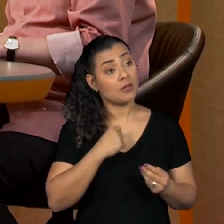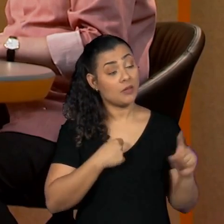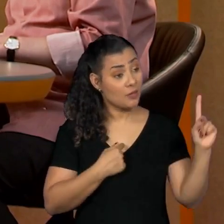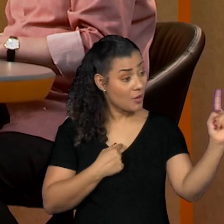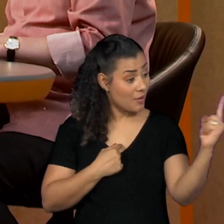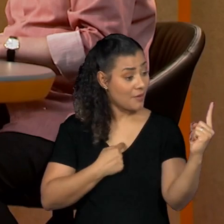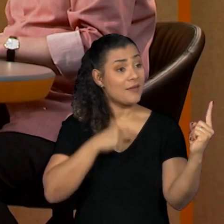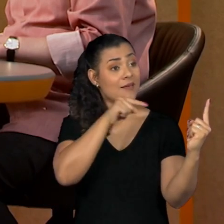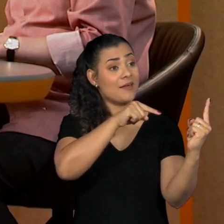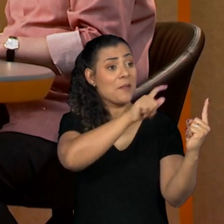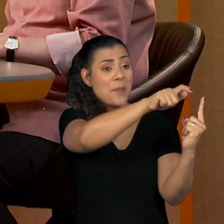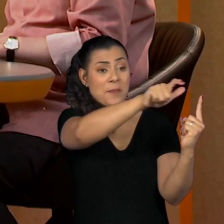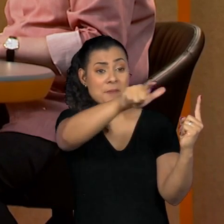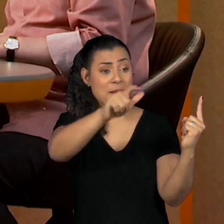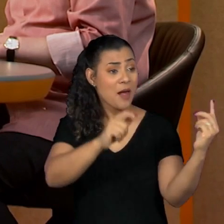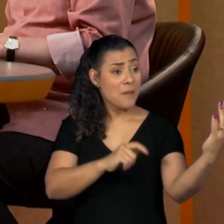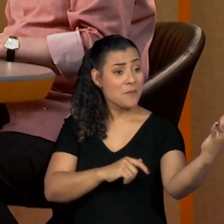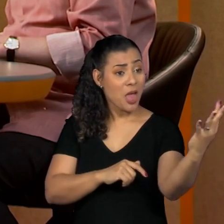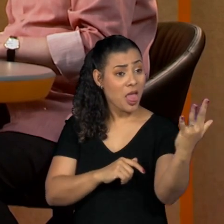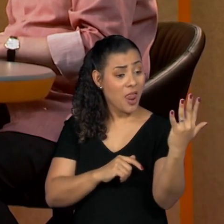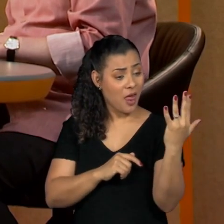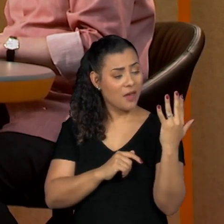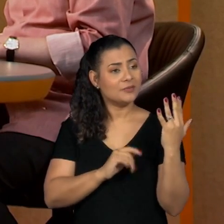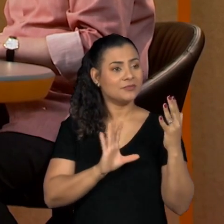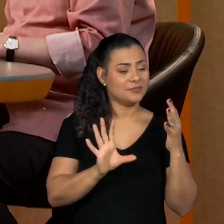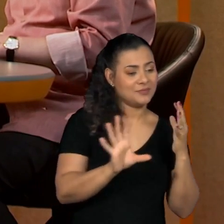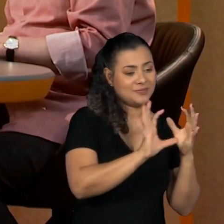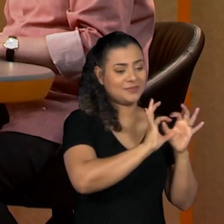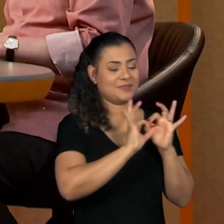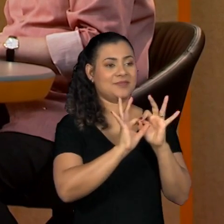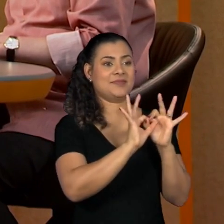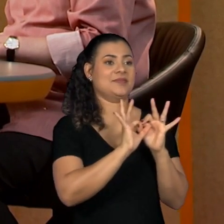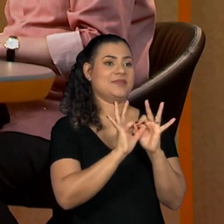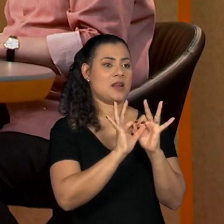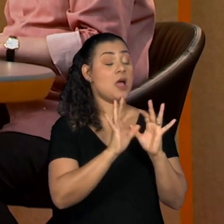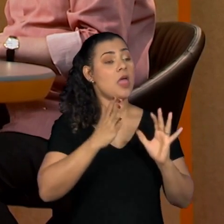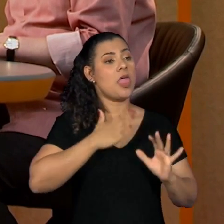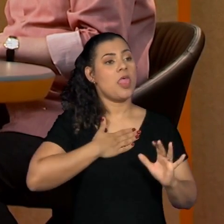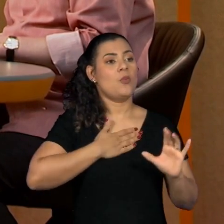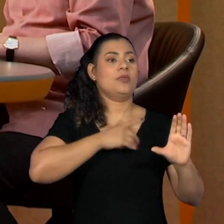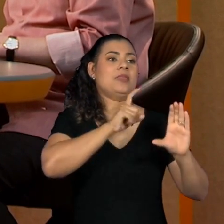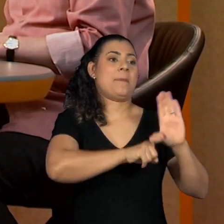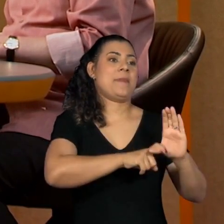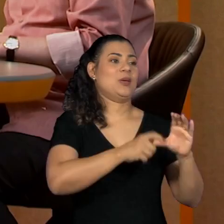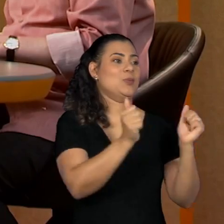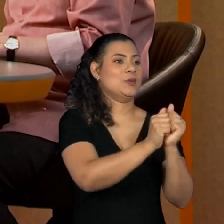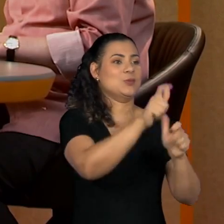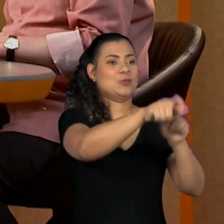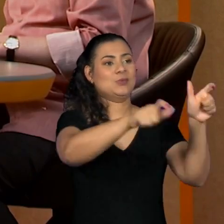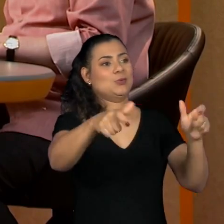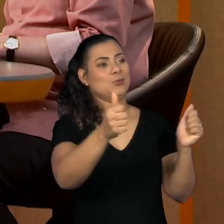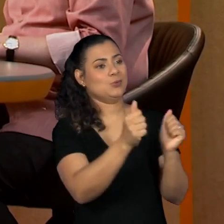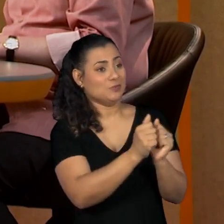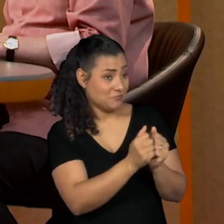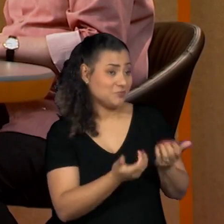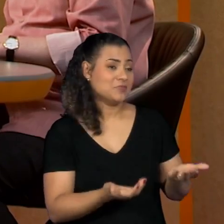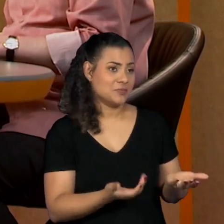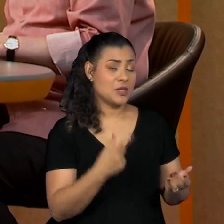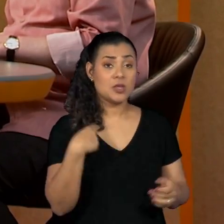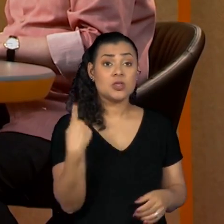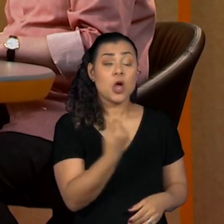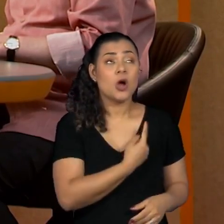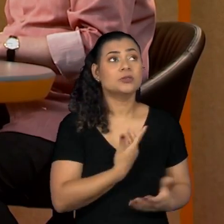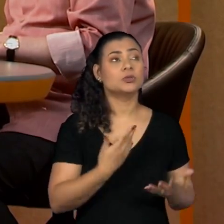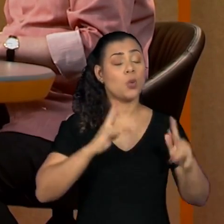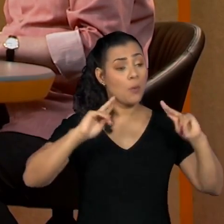outro, sem ele não há vida. A minha vida depende do outro. E vice-versa. Nós somos uma...